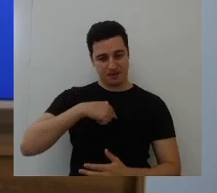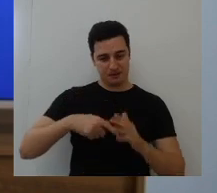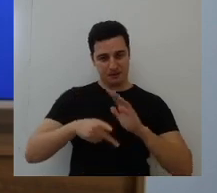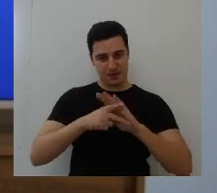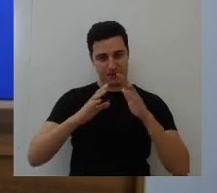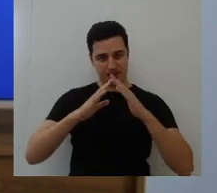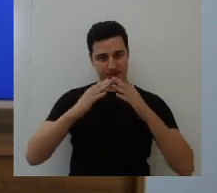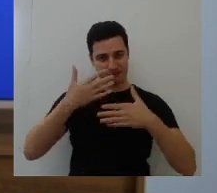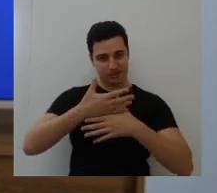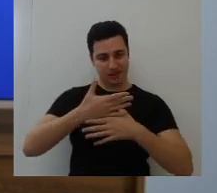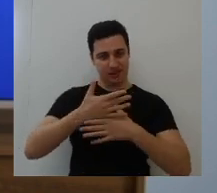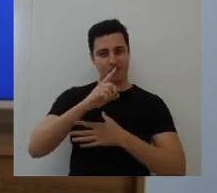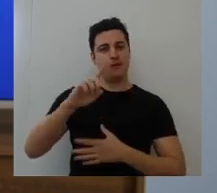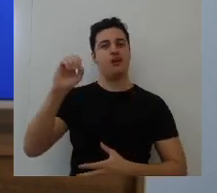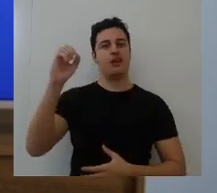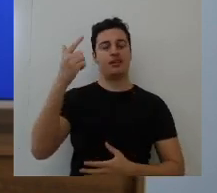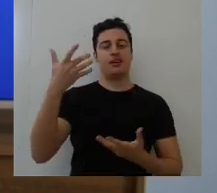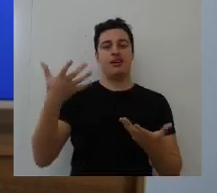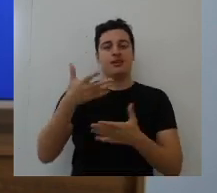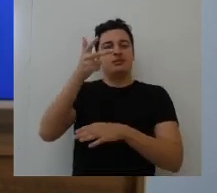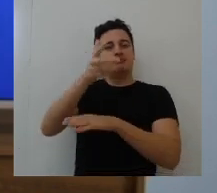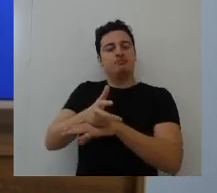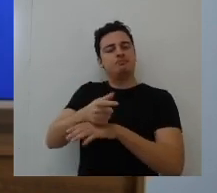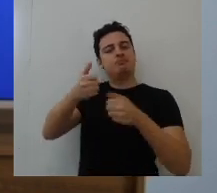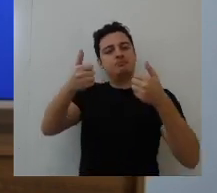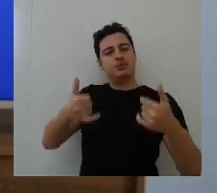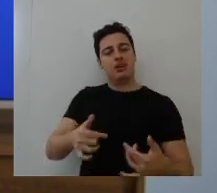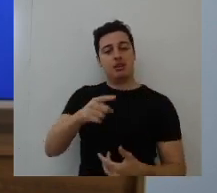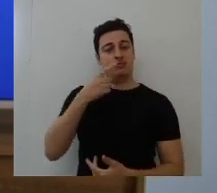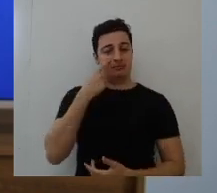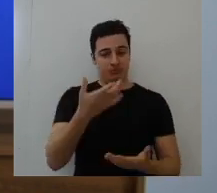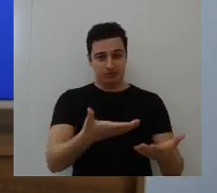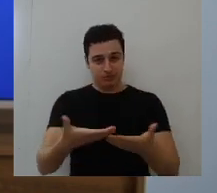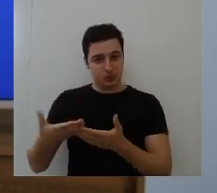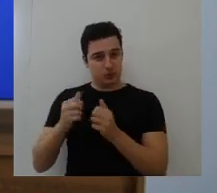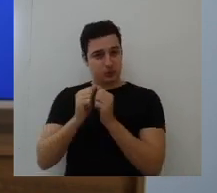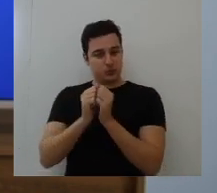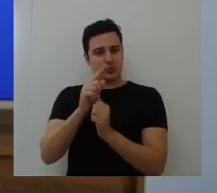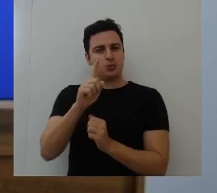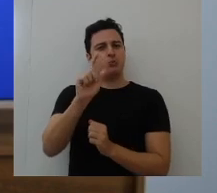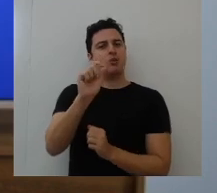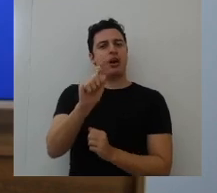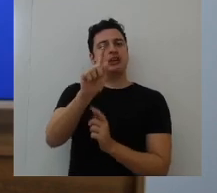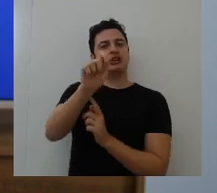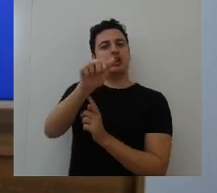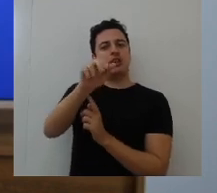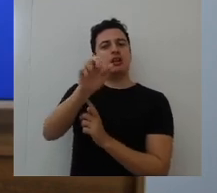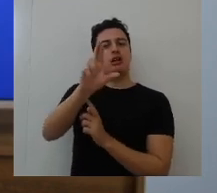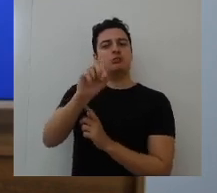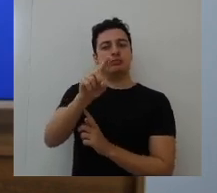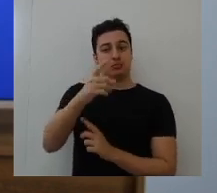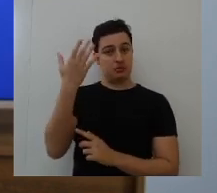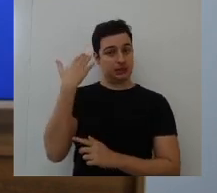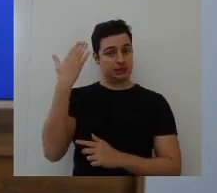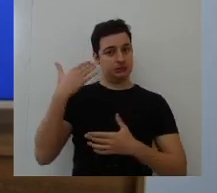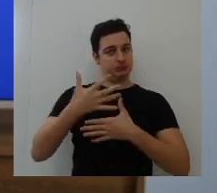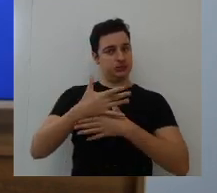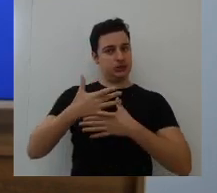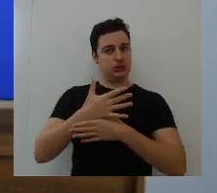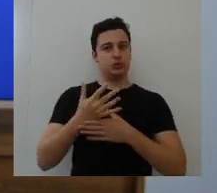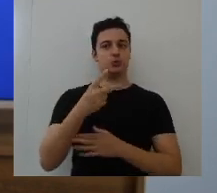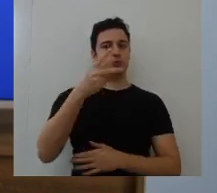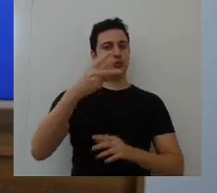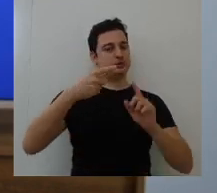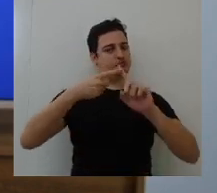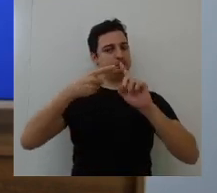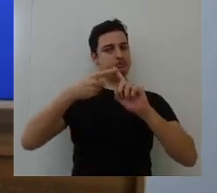mais uma videoaula. Nós vamos ver agora a questão dos papéis de gênero nas cidades de Atenas e